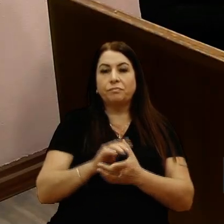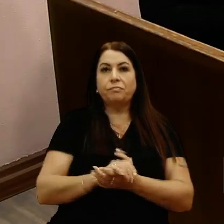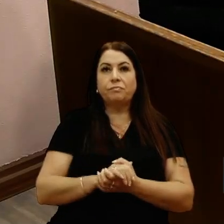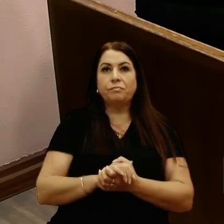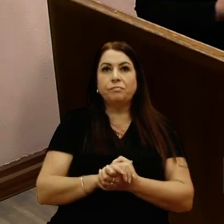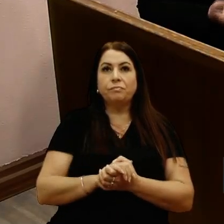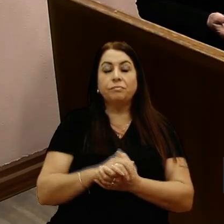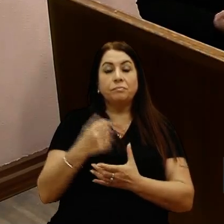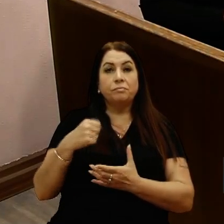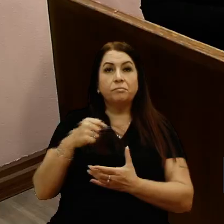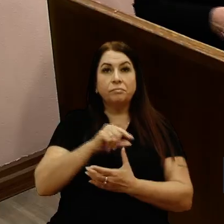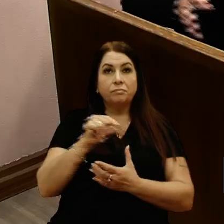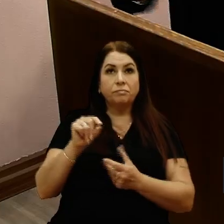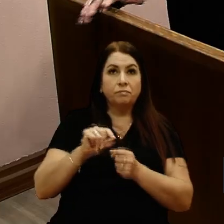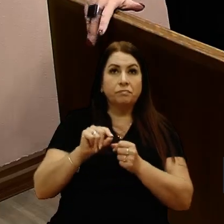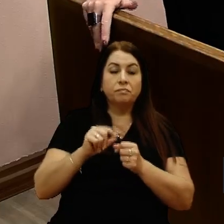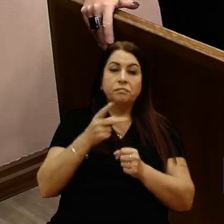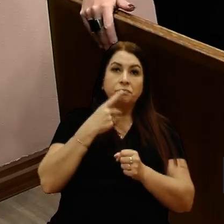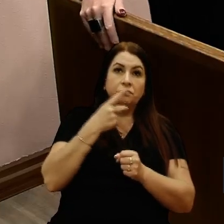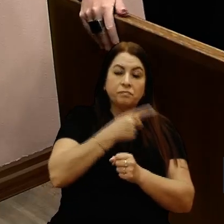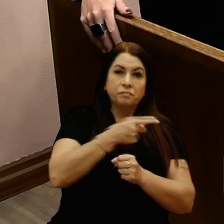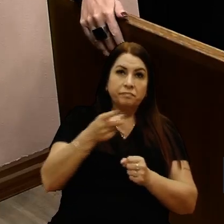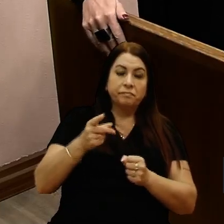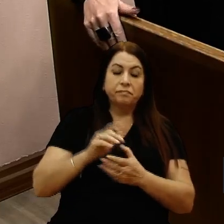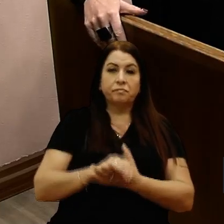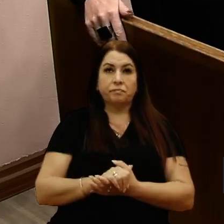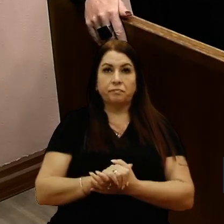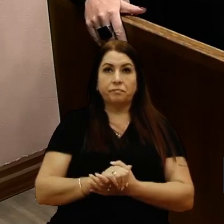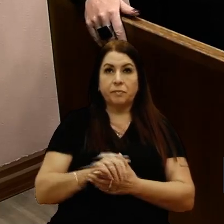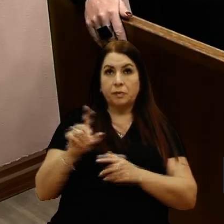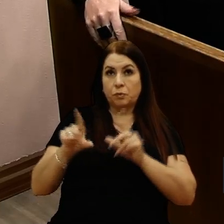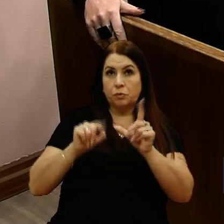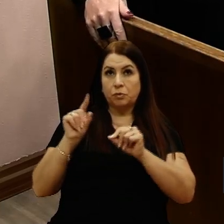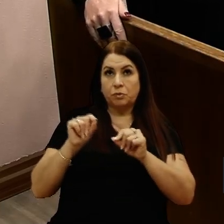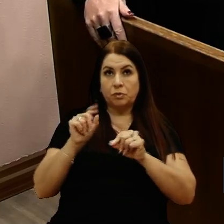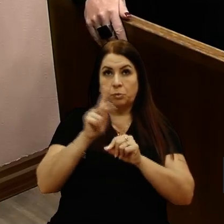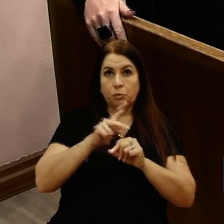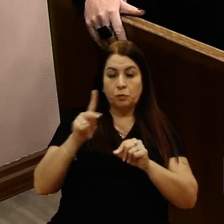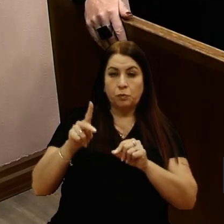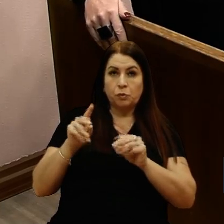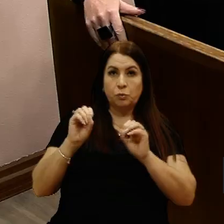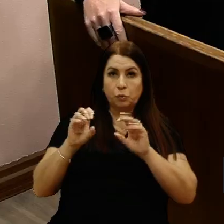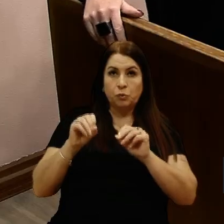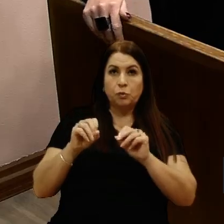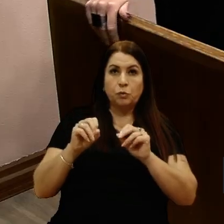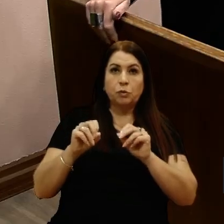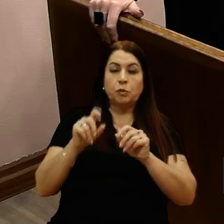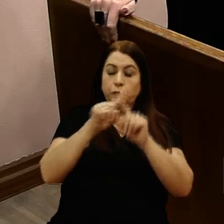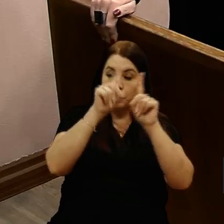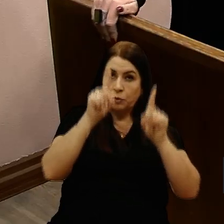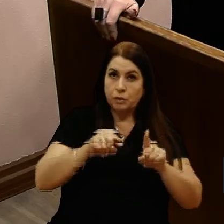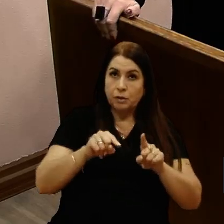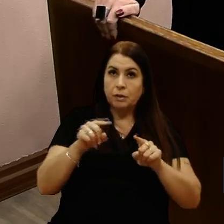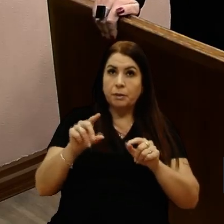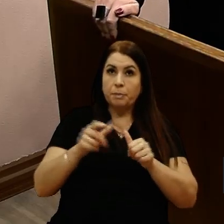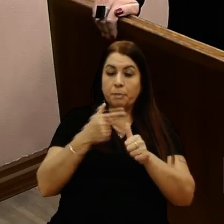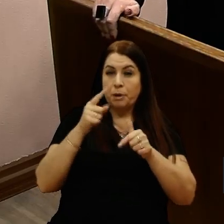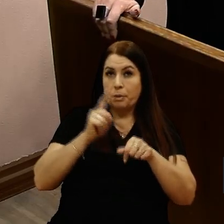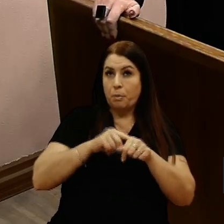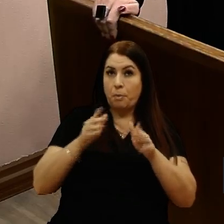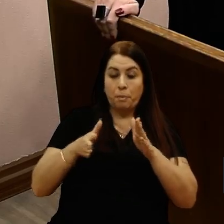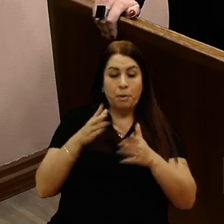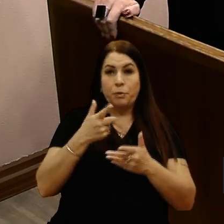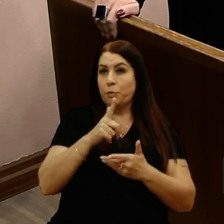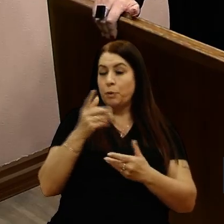nós precisamos fazer essa fala. A seleção de professores, educadores, funcionários, nesse primeiro momento,